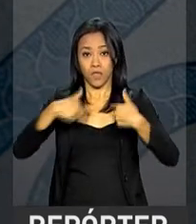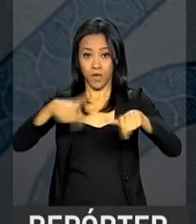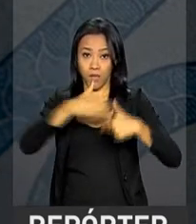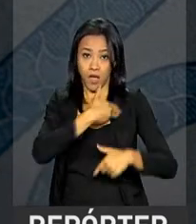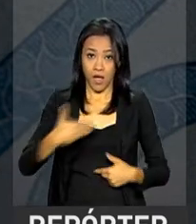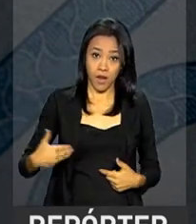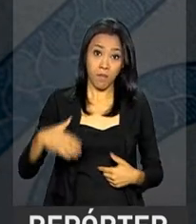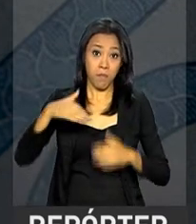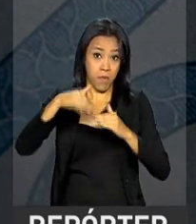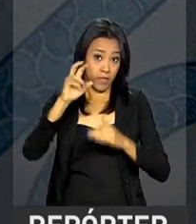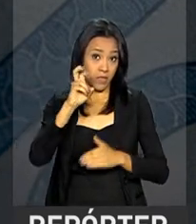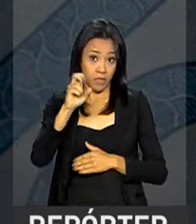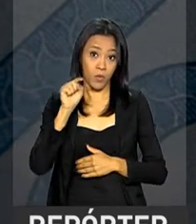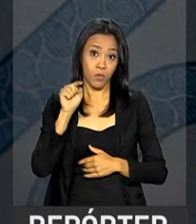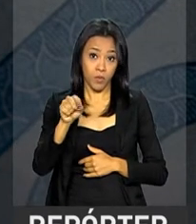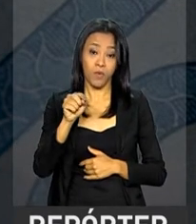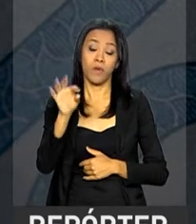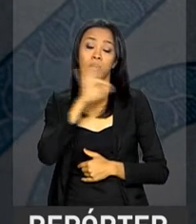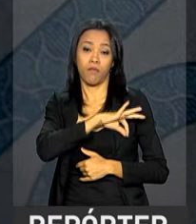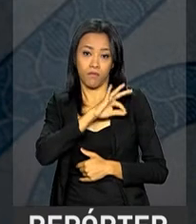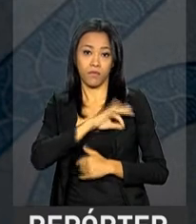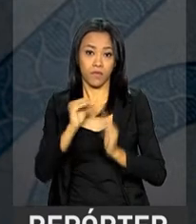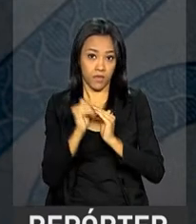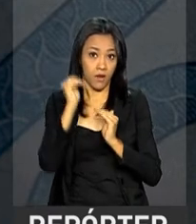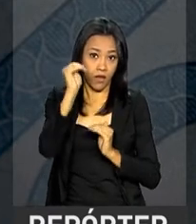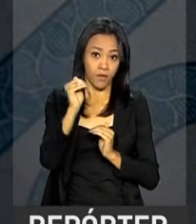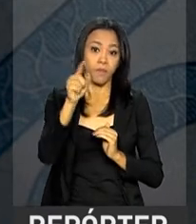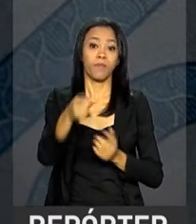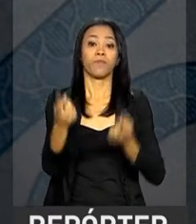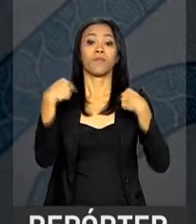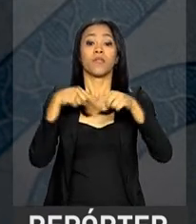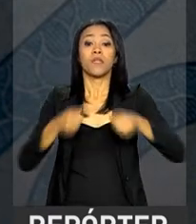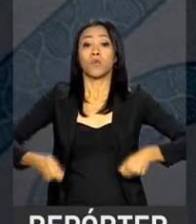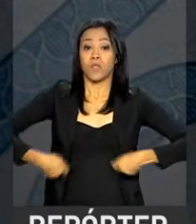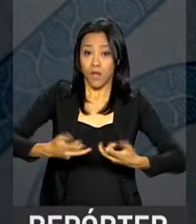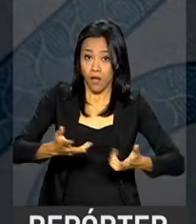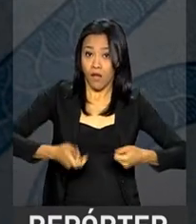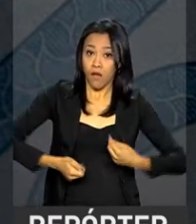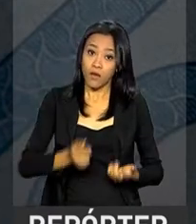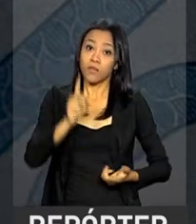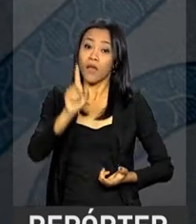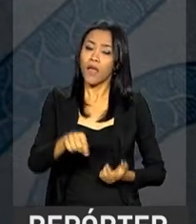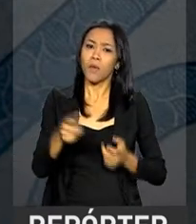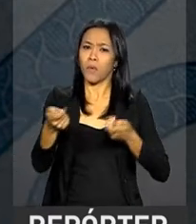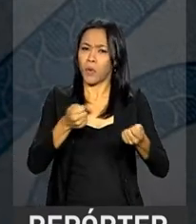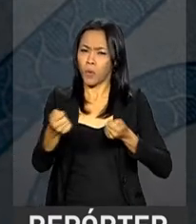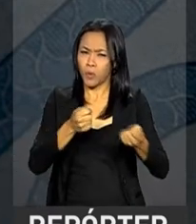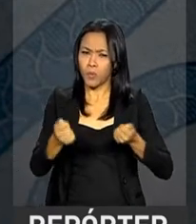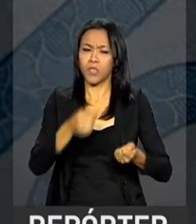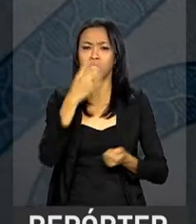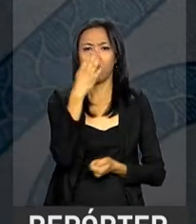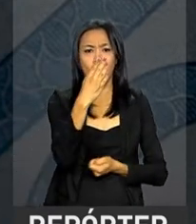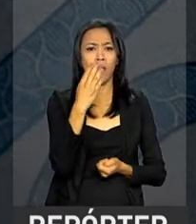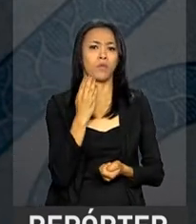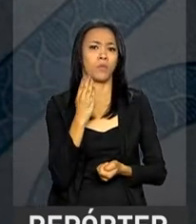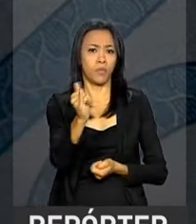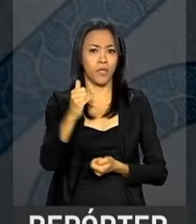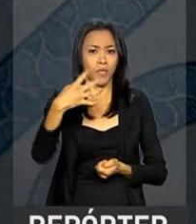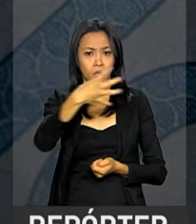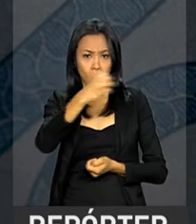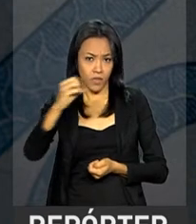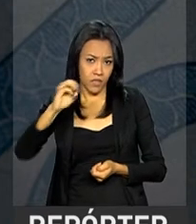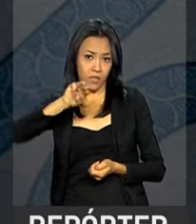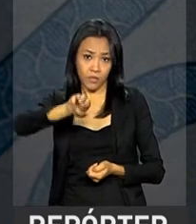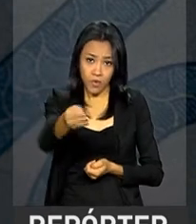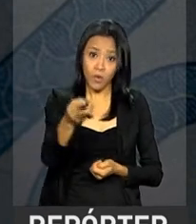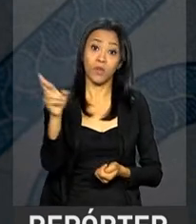R$ 5.000 por mês. Já do lado das despesas, a conta leva em consideração uma economia de 4 bilhões 400